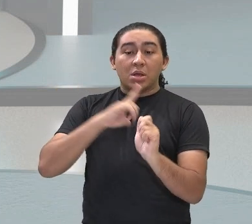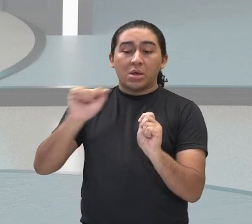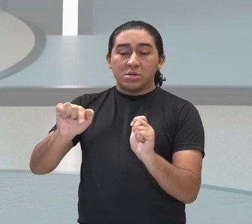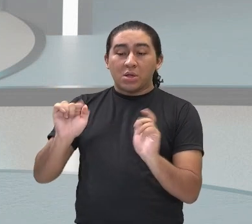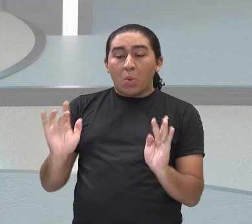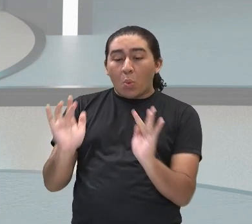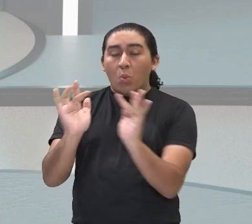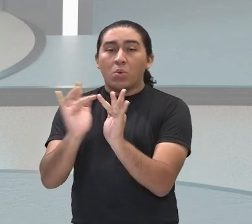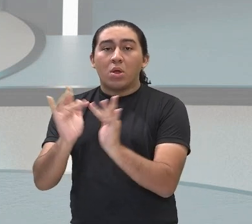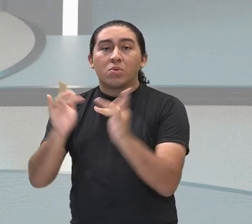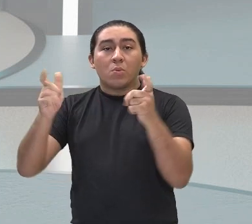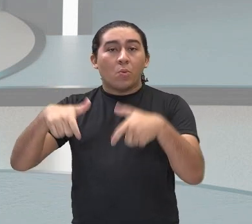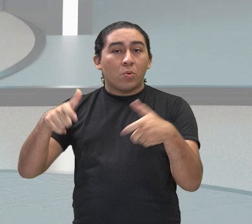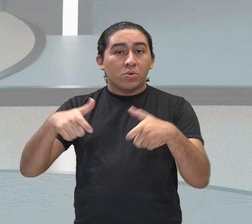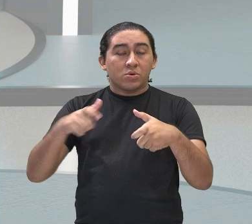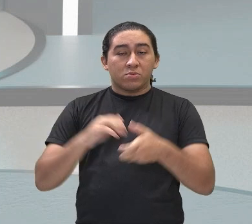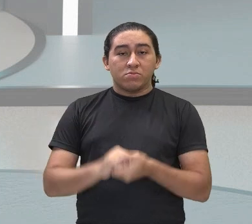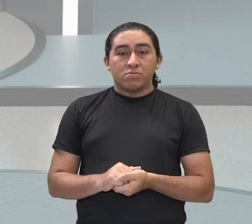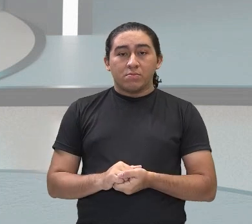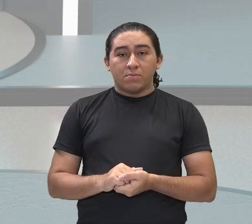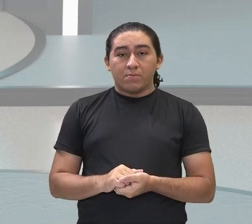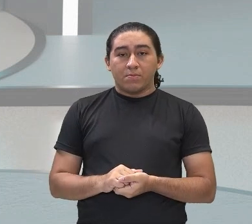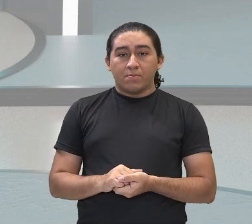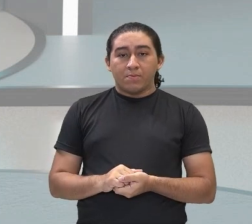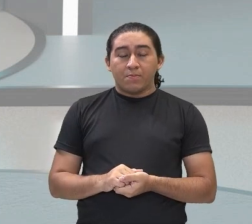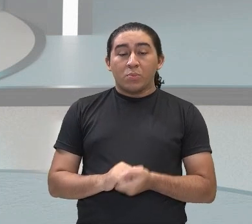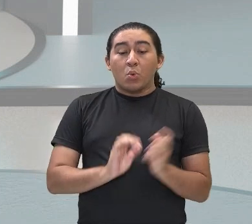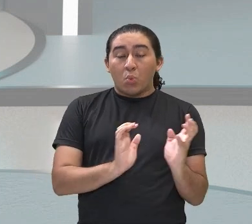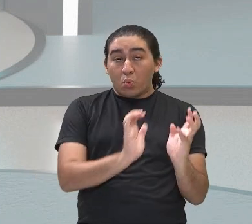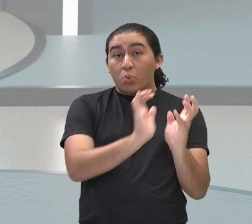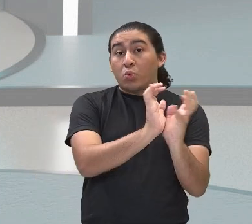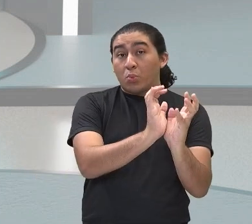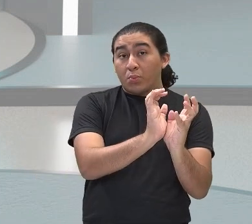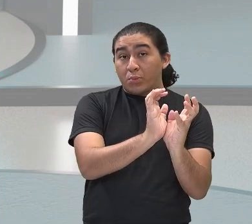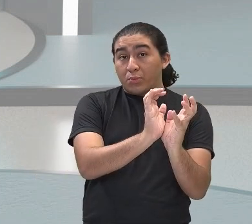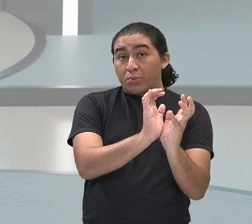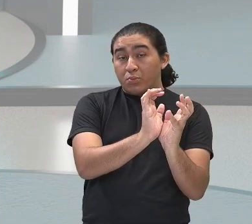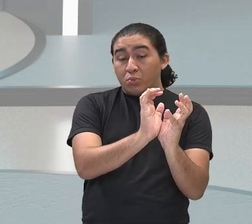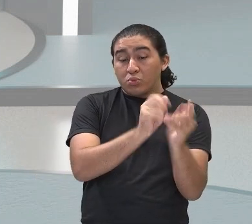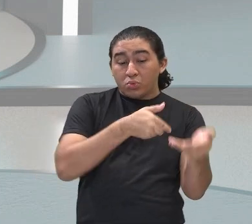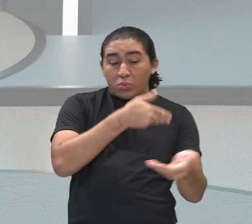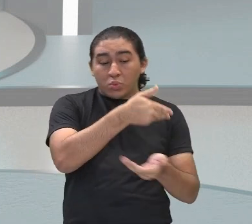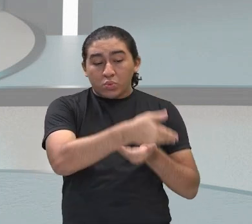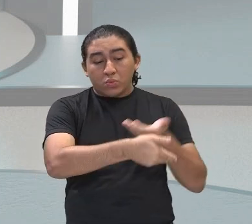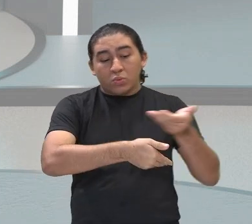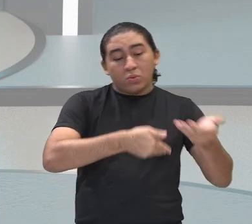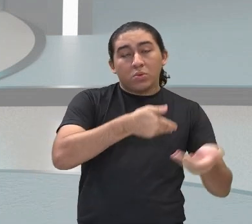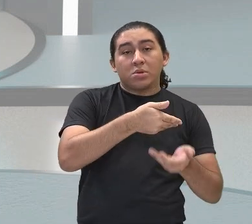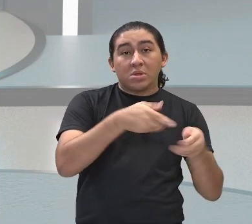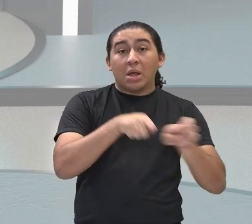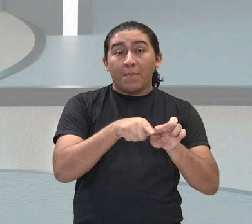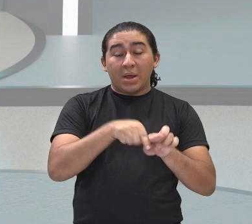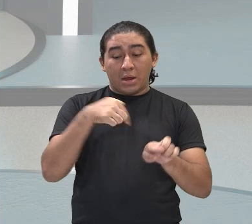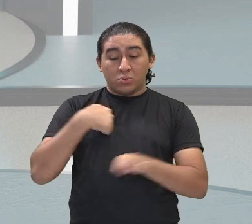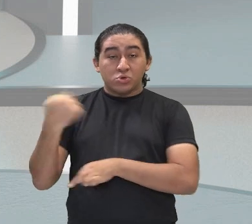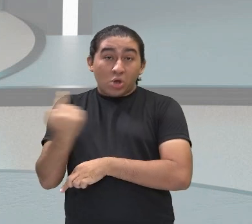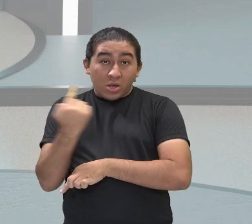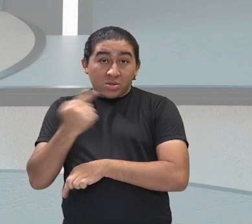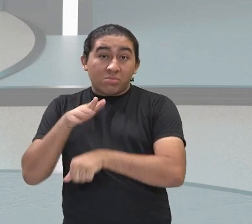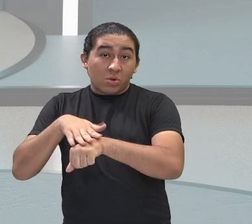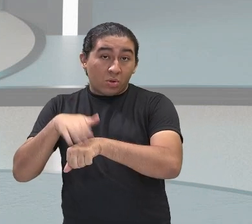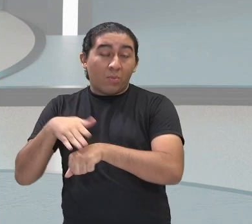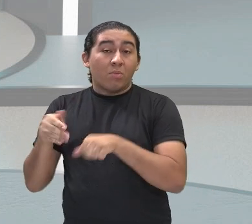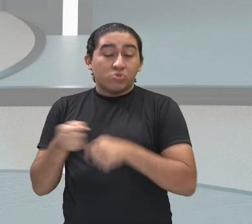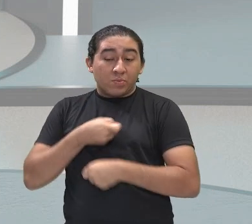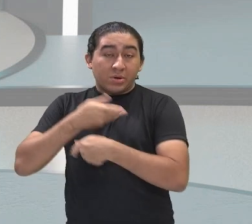conexão com o meu coletivo. E assim eu faço também a minha produção individual. Aqui